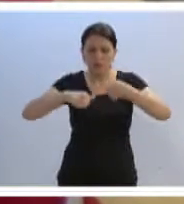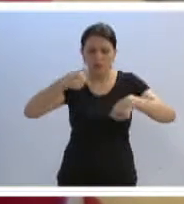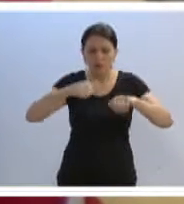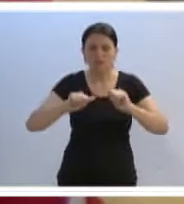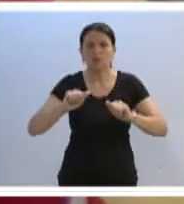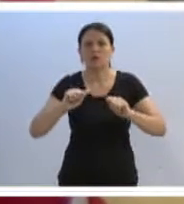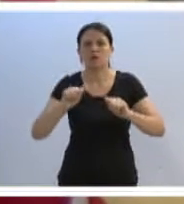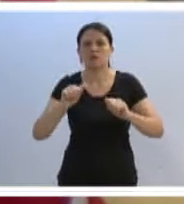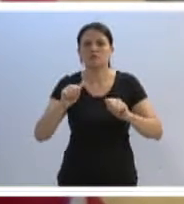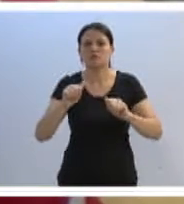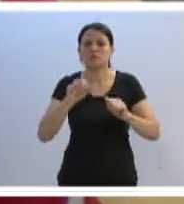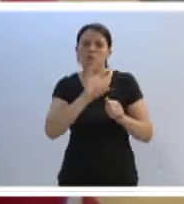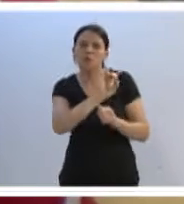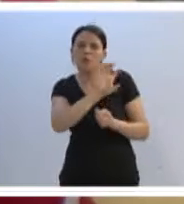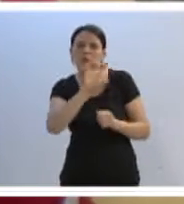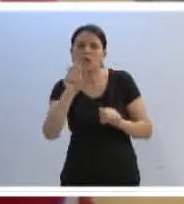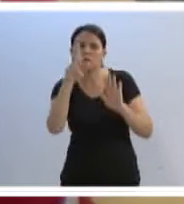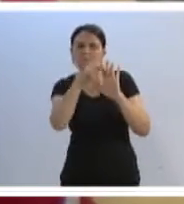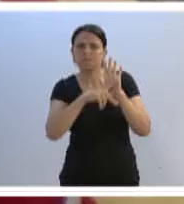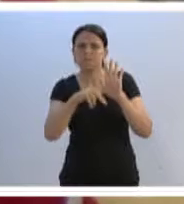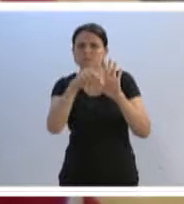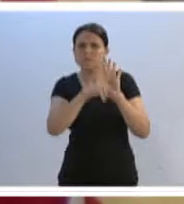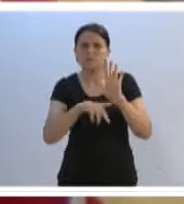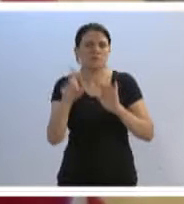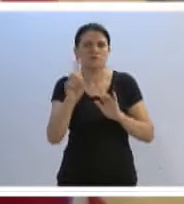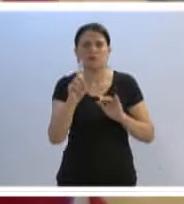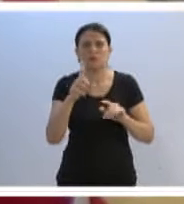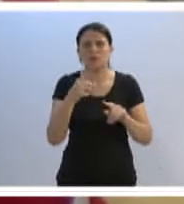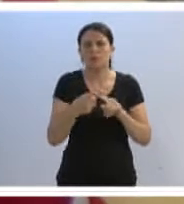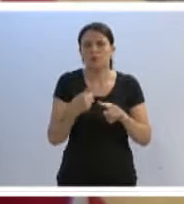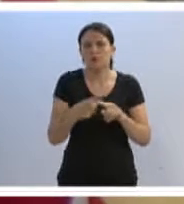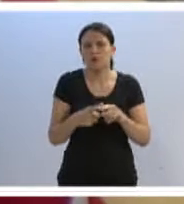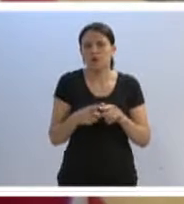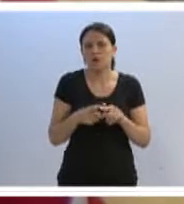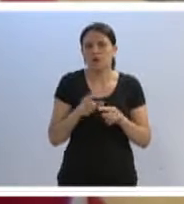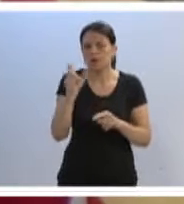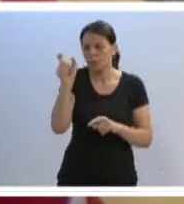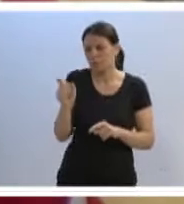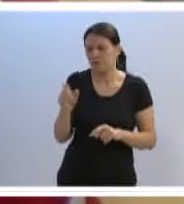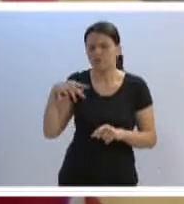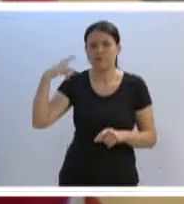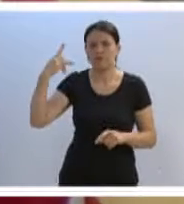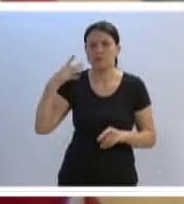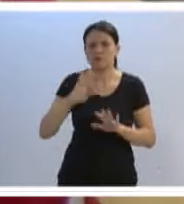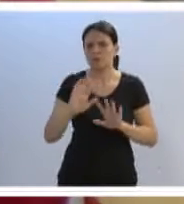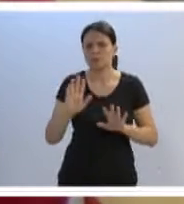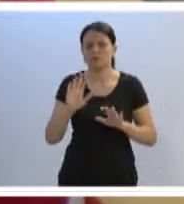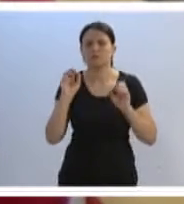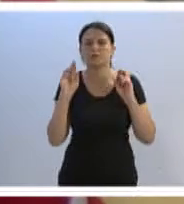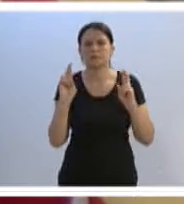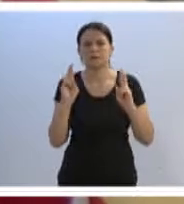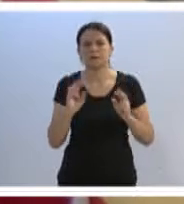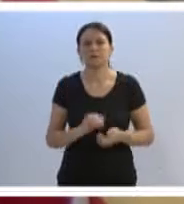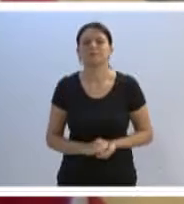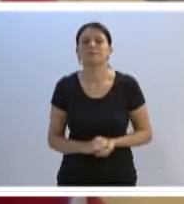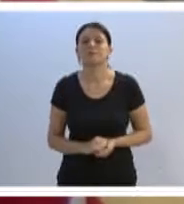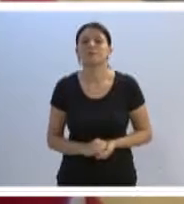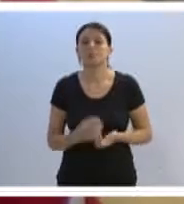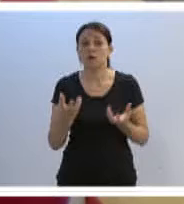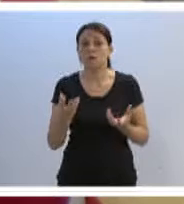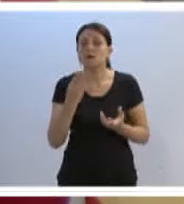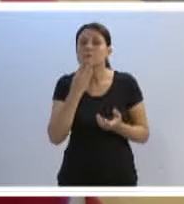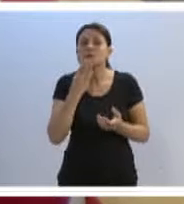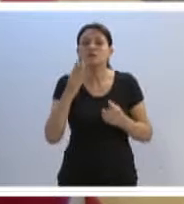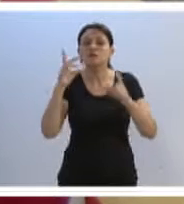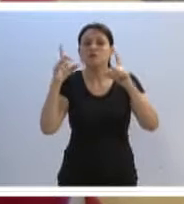pelo conteúdo dos projetos dos parlamentares e não pela autoria dos projetos dos parlamentares, é isso que a gente espera. Eu queria, inclusive, pedir uma